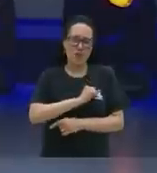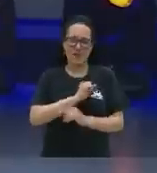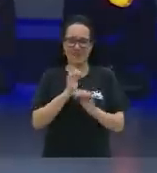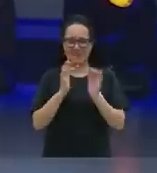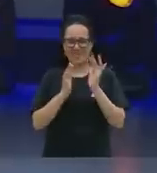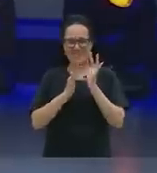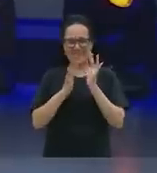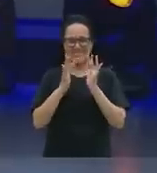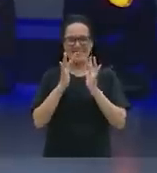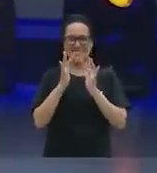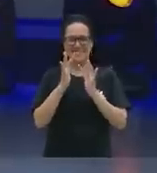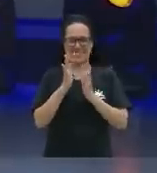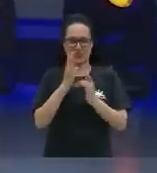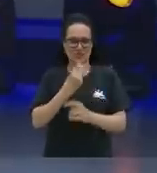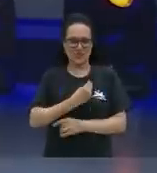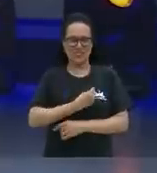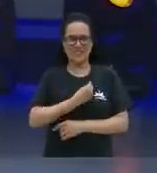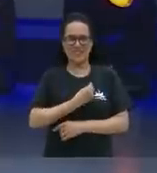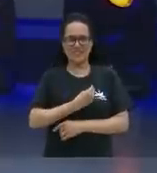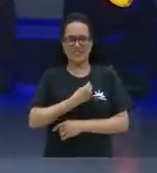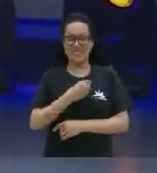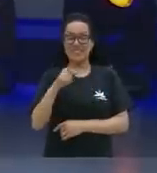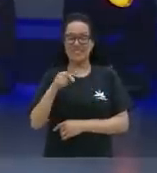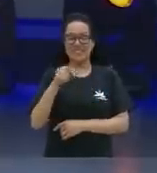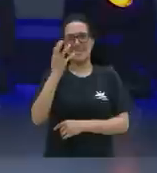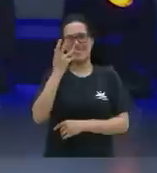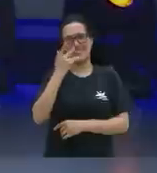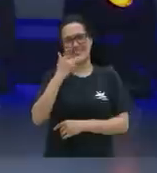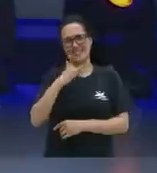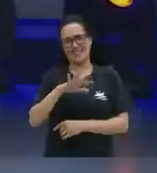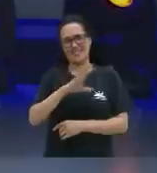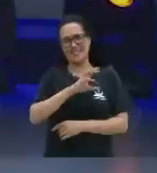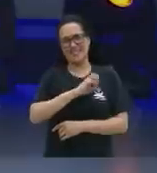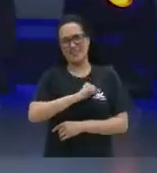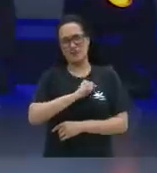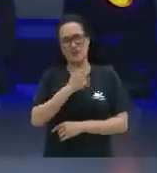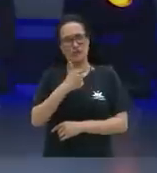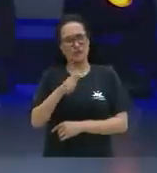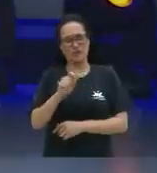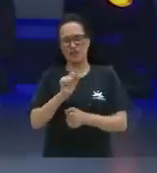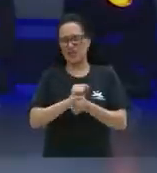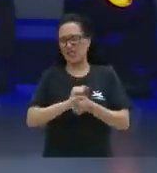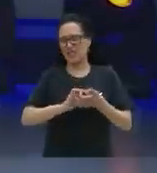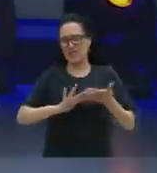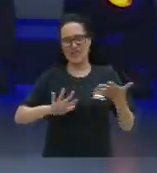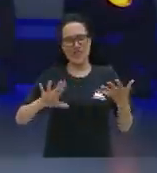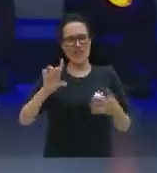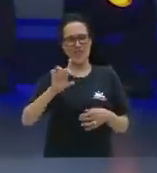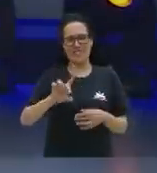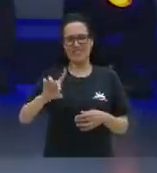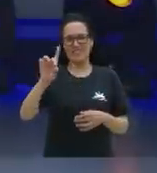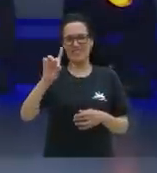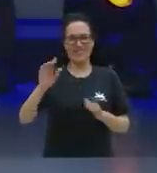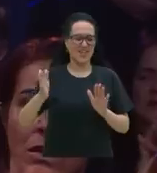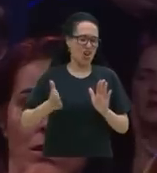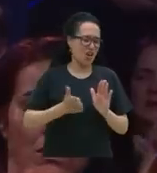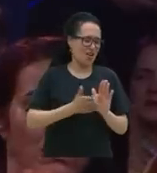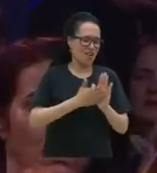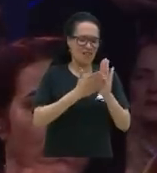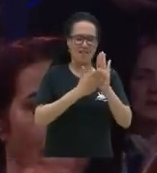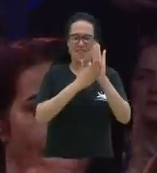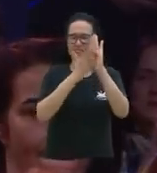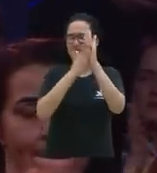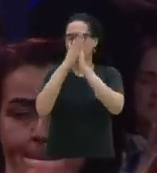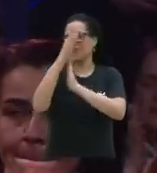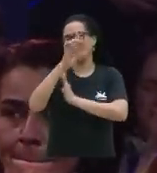volta a vida de uma criança que não era amada. Glória a Deus. Louvado seja Deus.